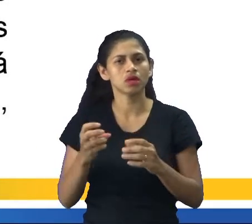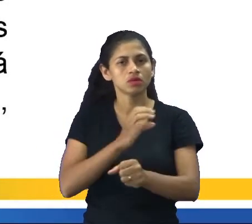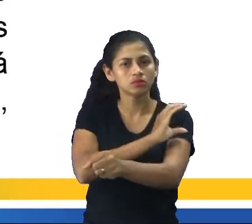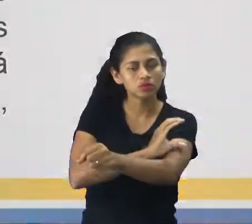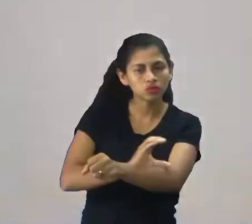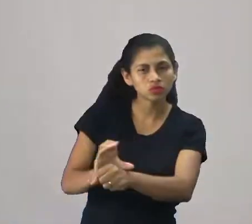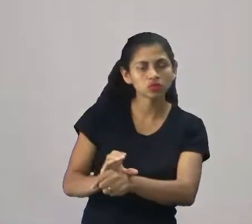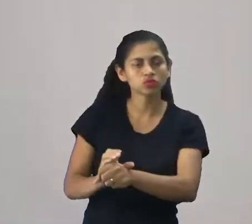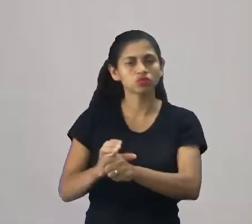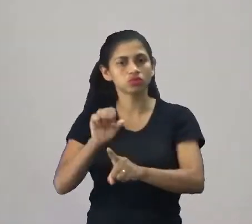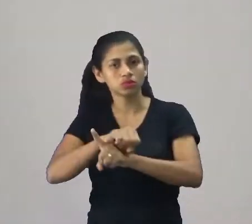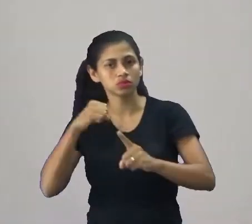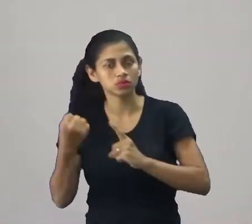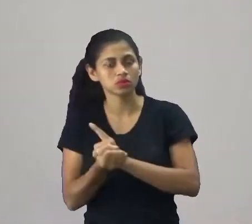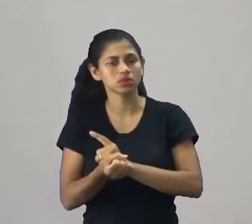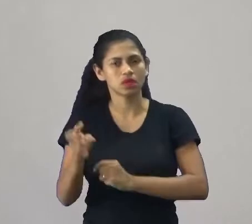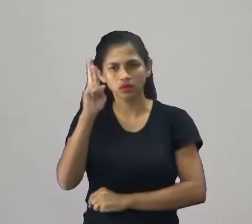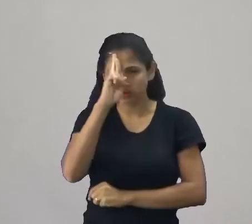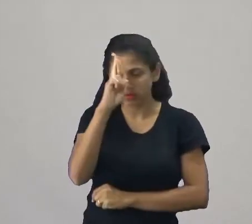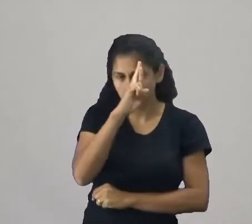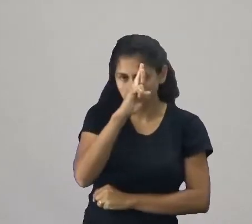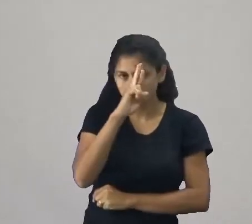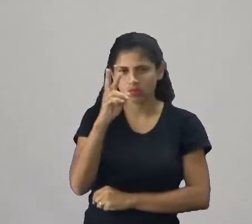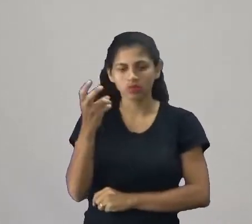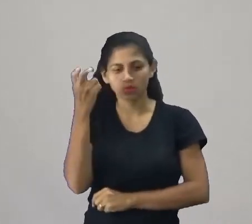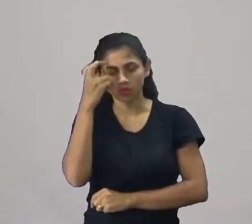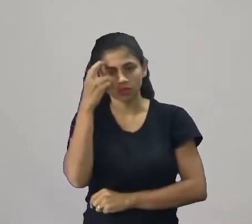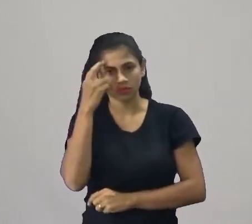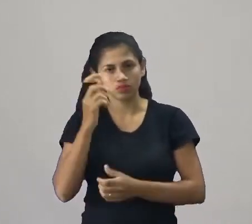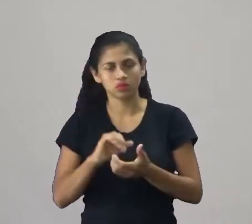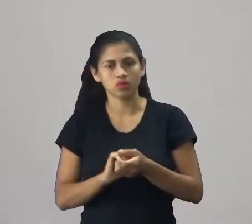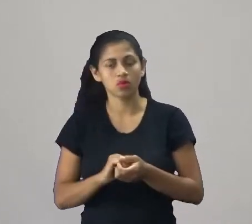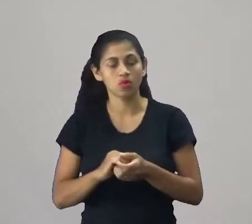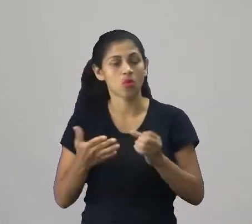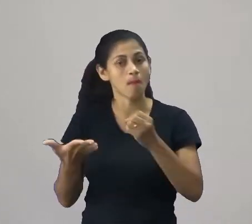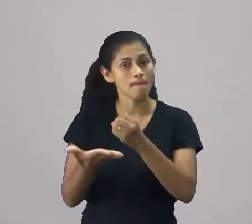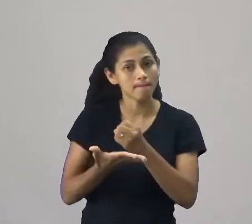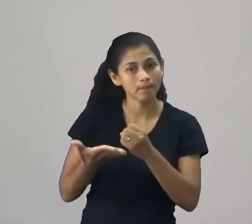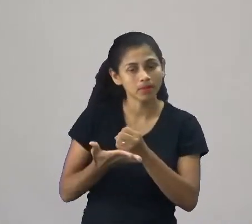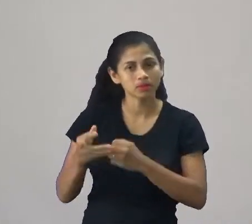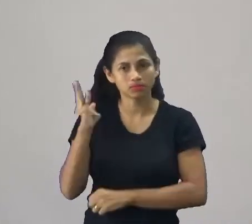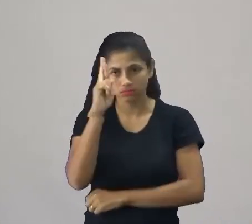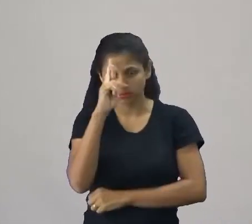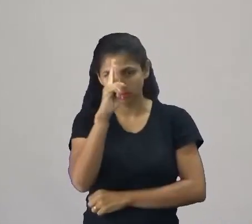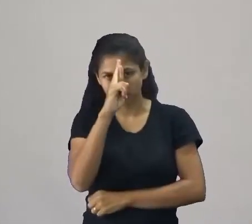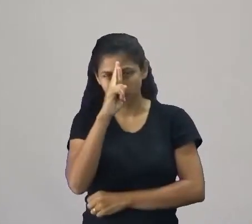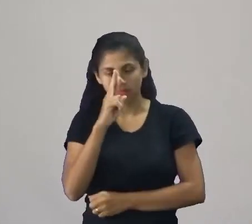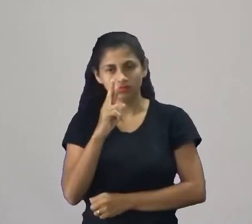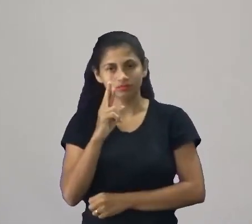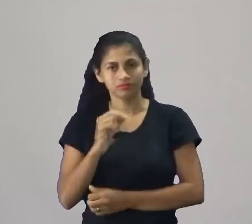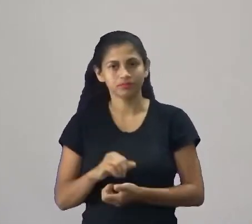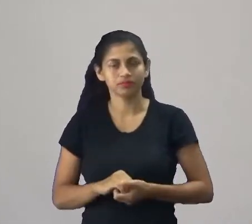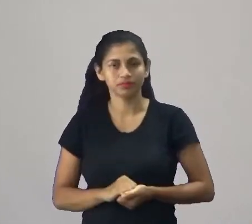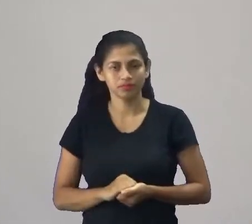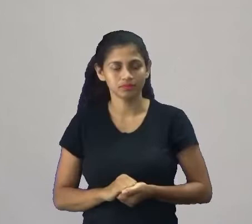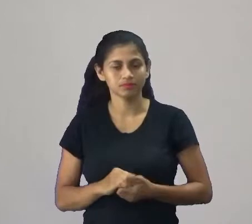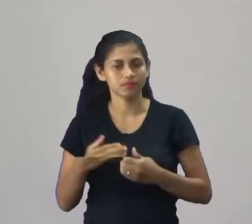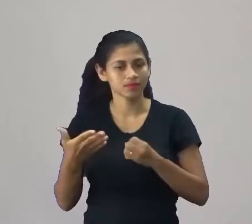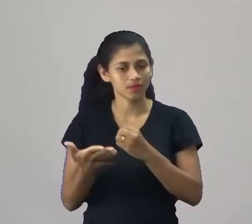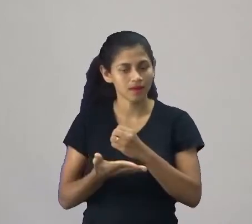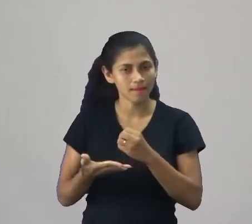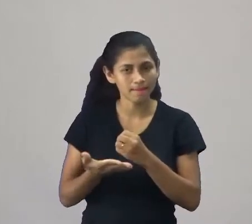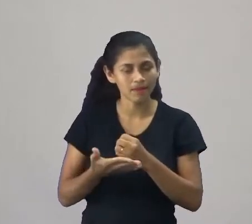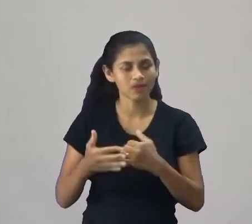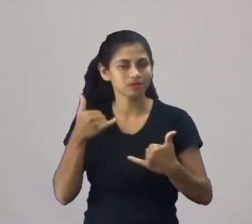dos costumes, da história. Por quê? Porque por base na história, por base na por base